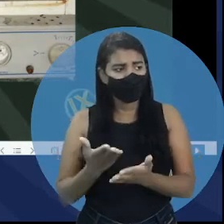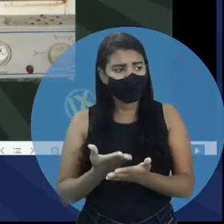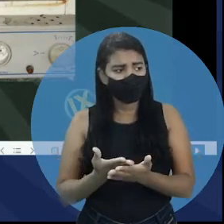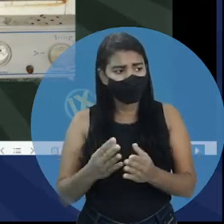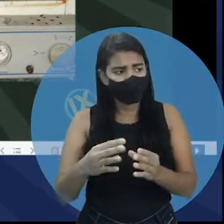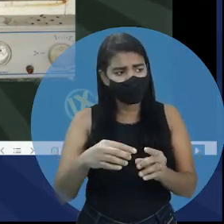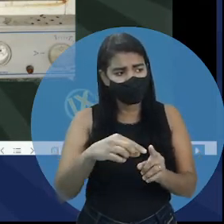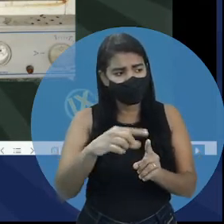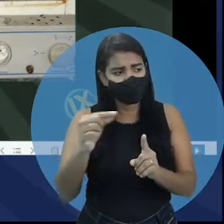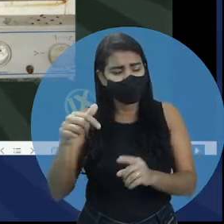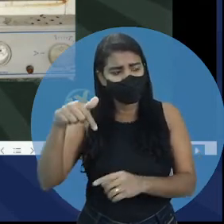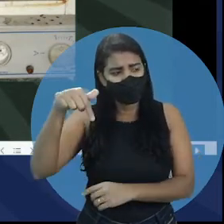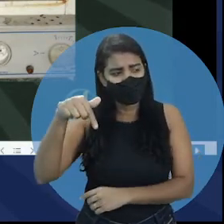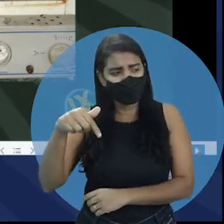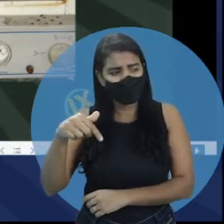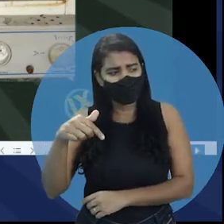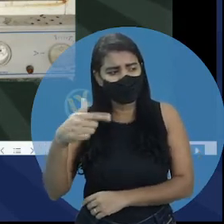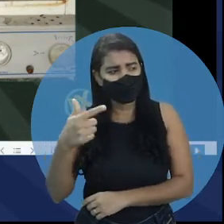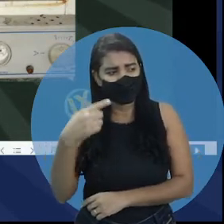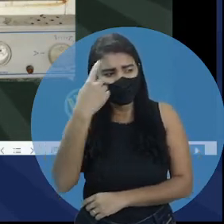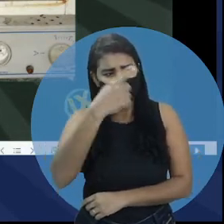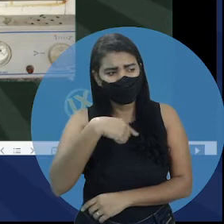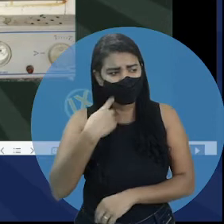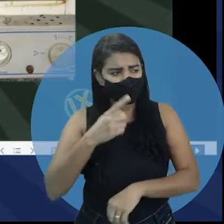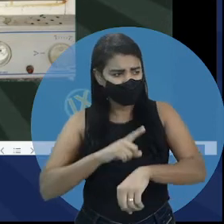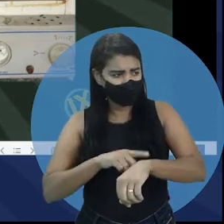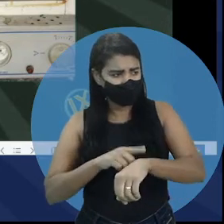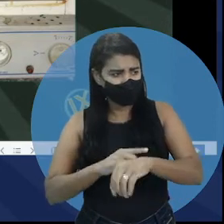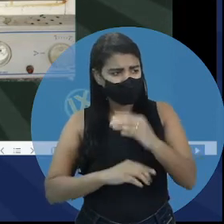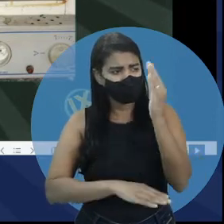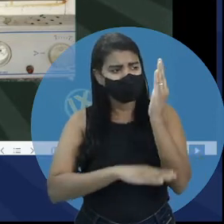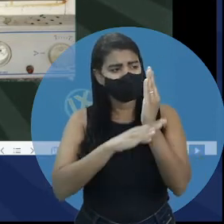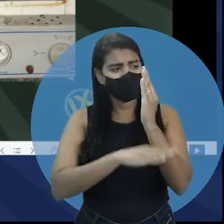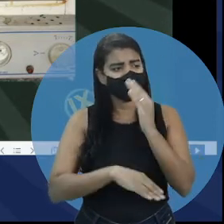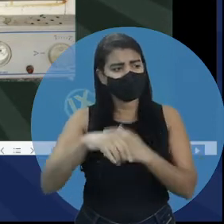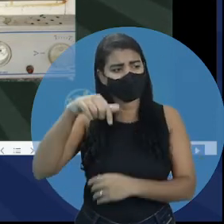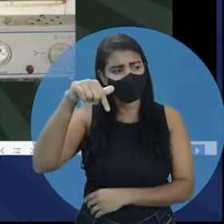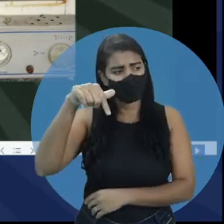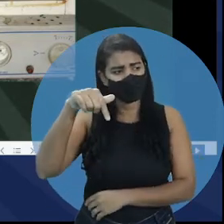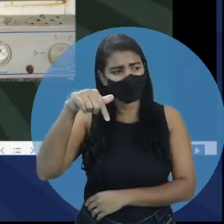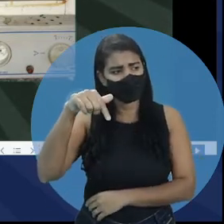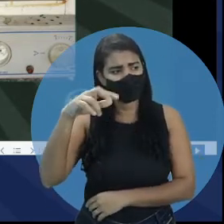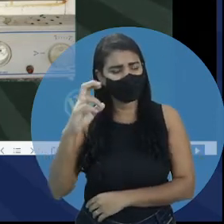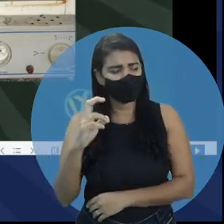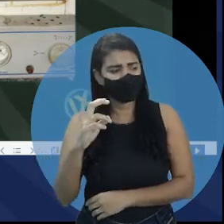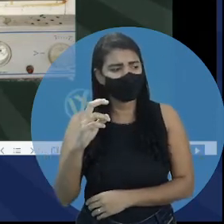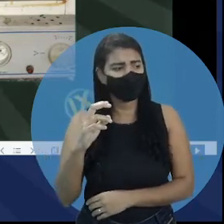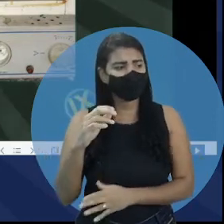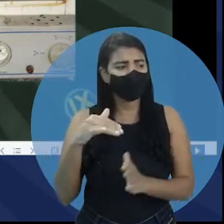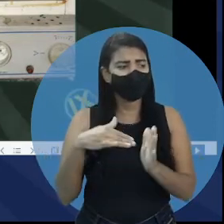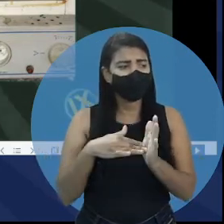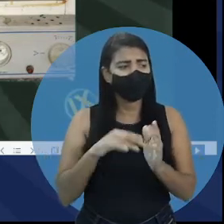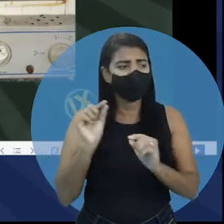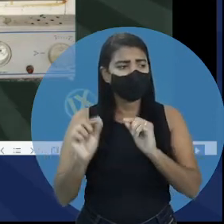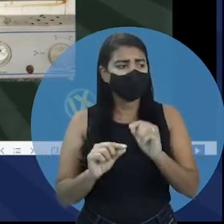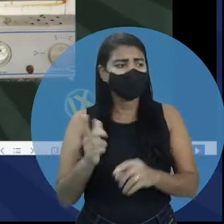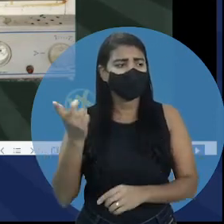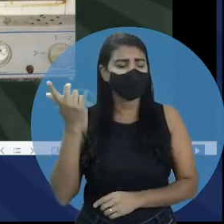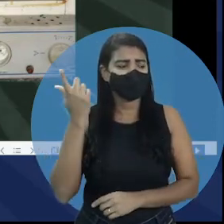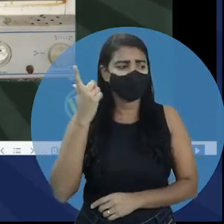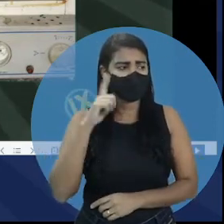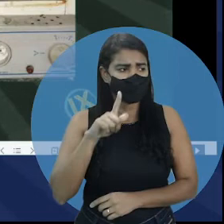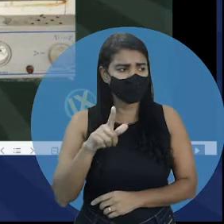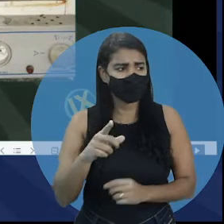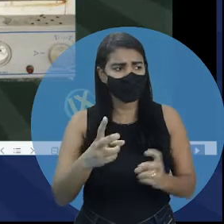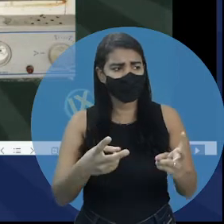por 72 horas a uma temperatura aproximada de 65 graus Celsius, até que a gente conseguisse, né,